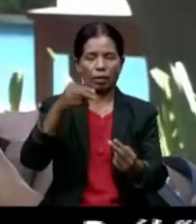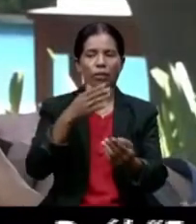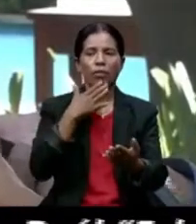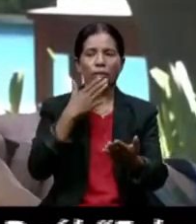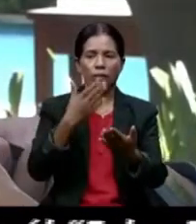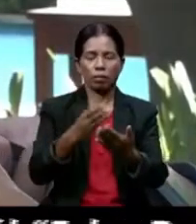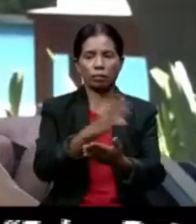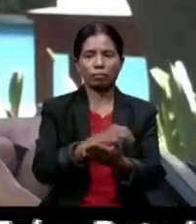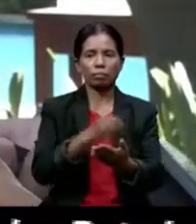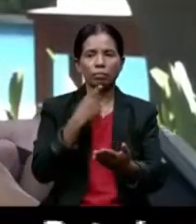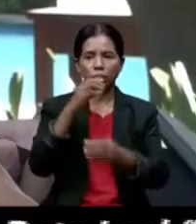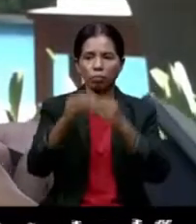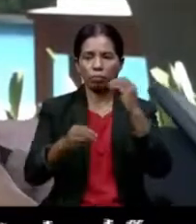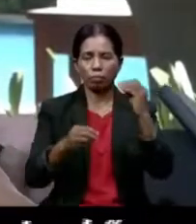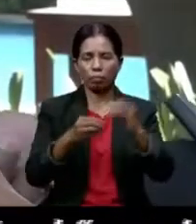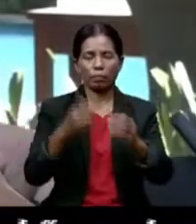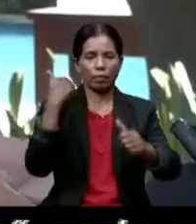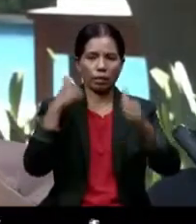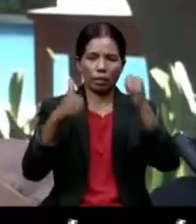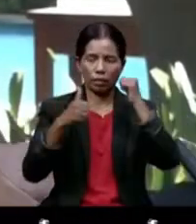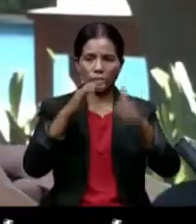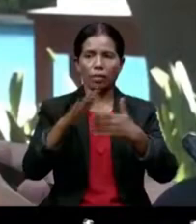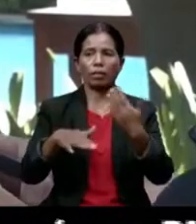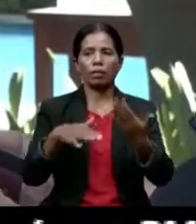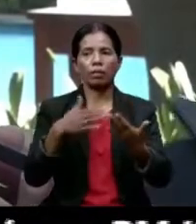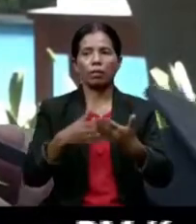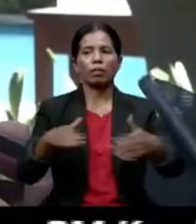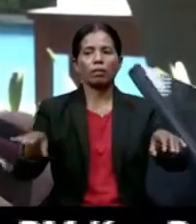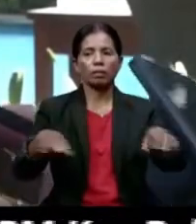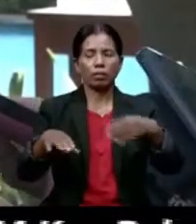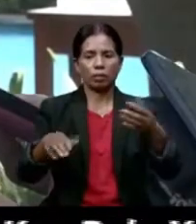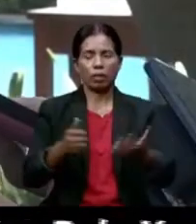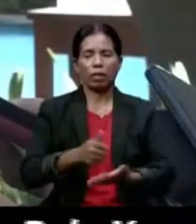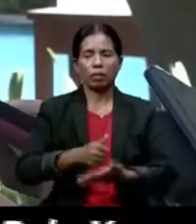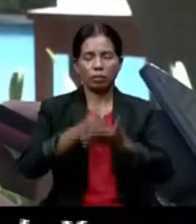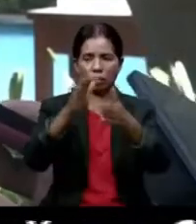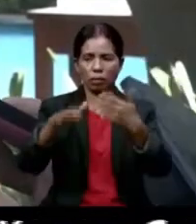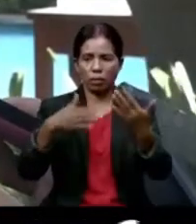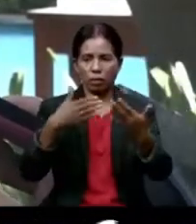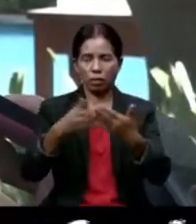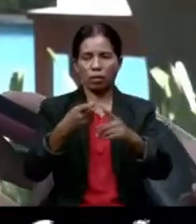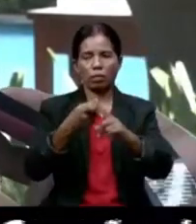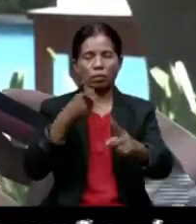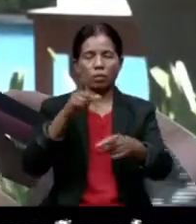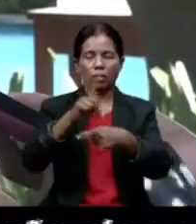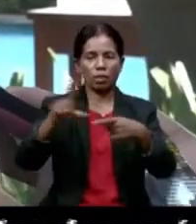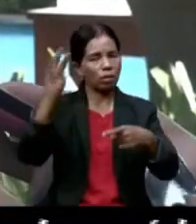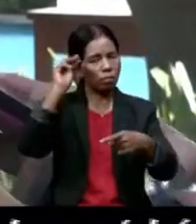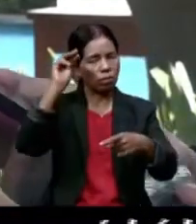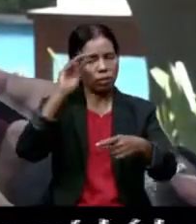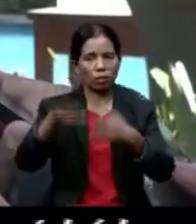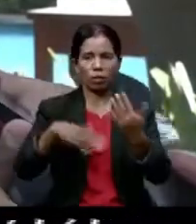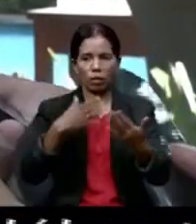Nutrição sensível, né, cada atividade, que serviço, apoio, roto, hostilinha, ministeriais, selo,